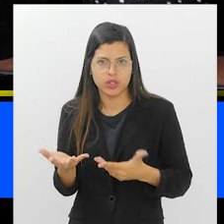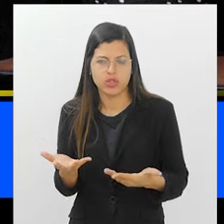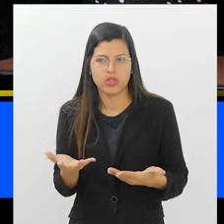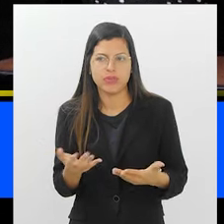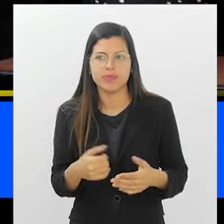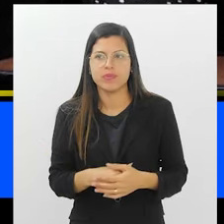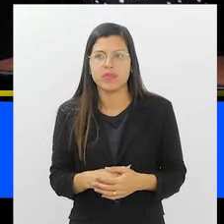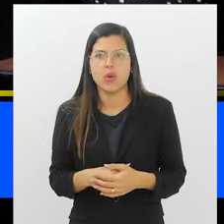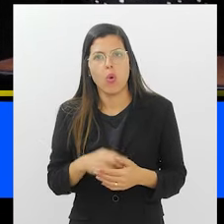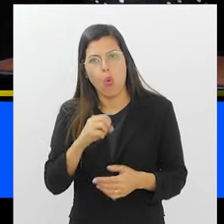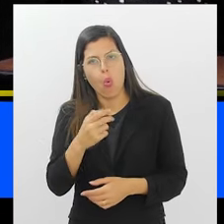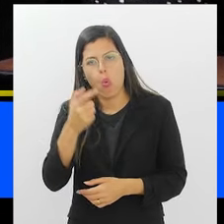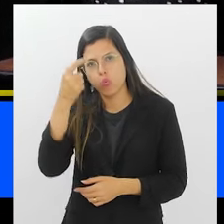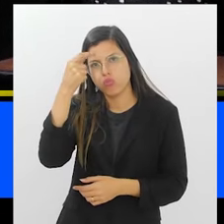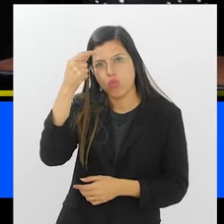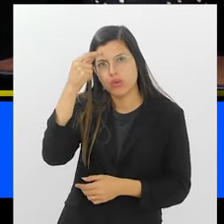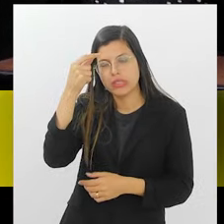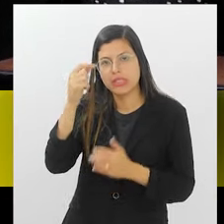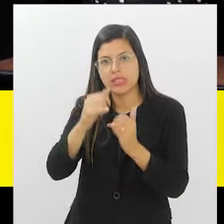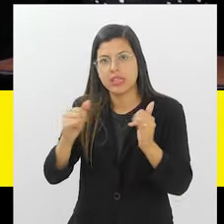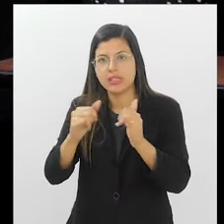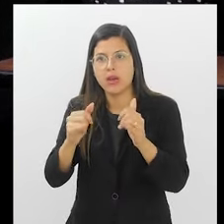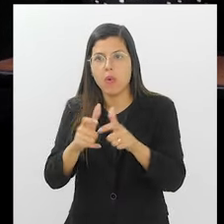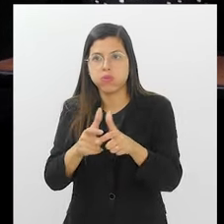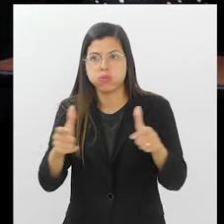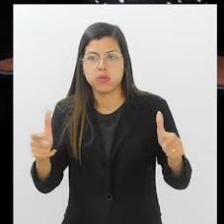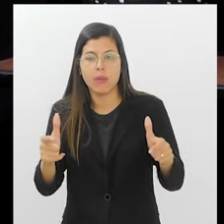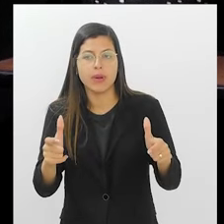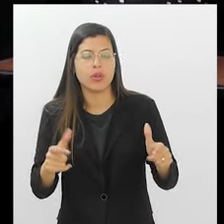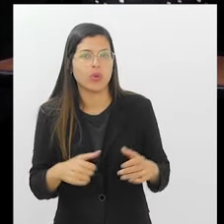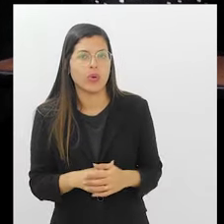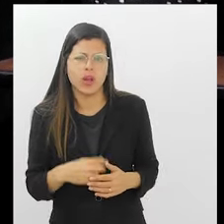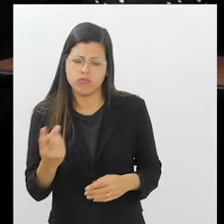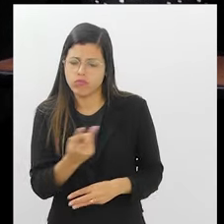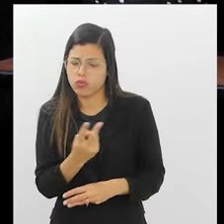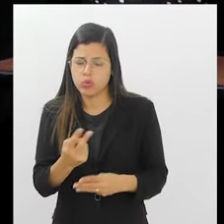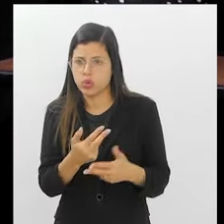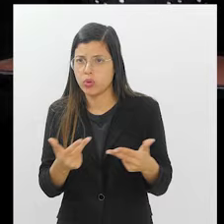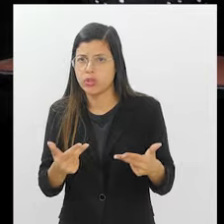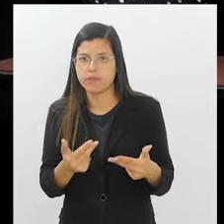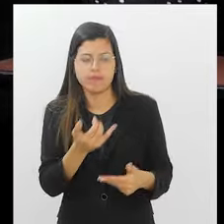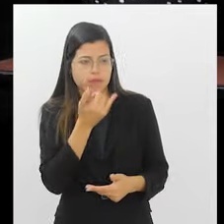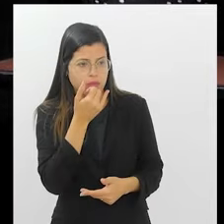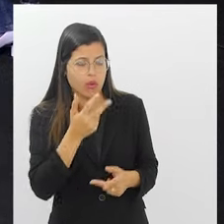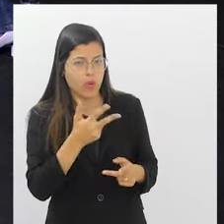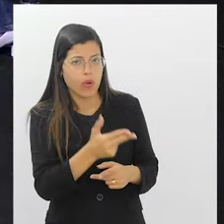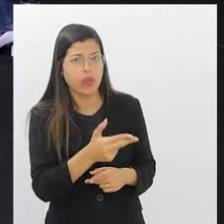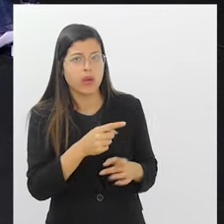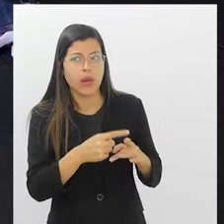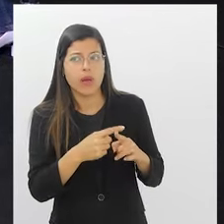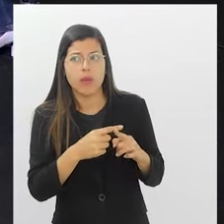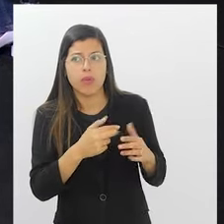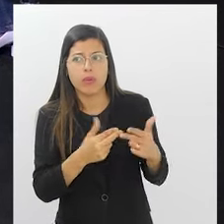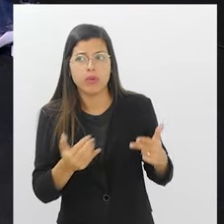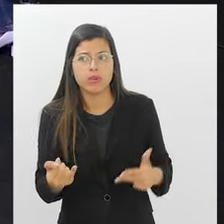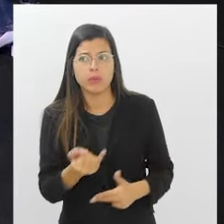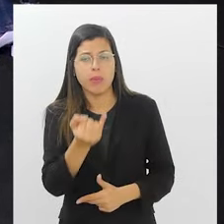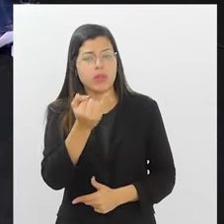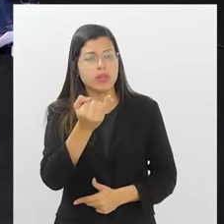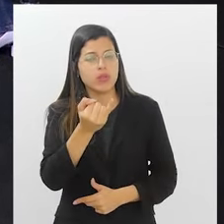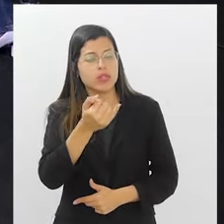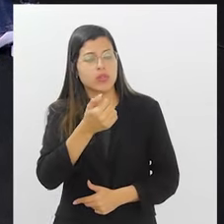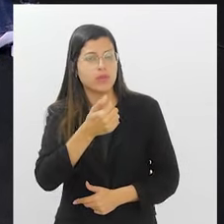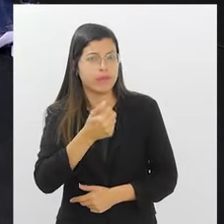só o diagnóstico. As duas coisas, né? É claro que com... Desculpe interromper. É porque essa é uma questão